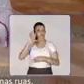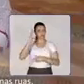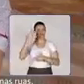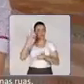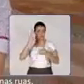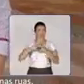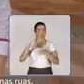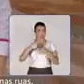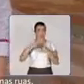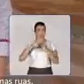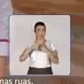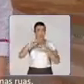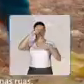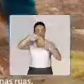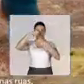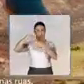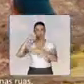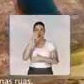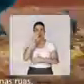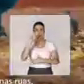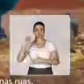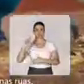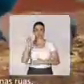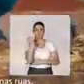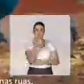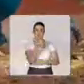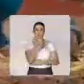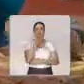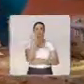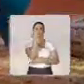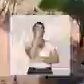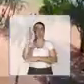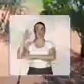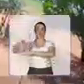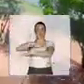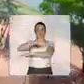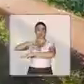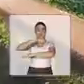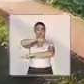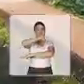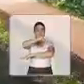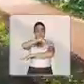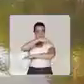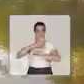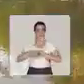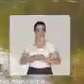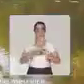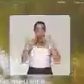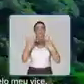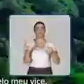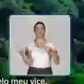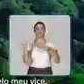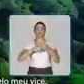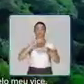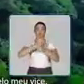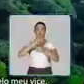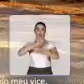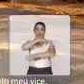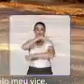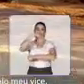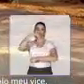Vou atacar este problema de frente, plantando 100 mil árvores nas ruas, parques e bosques de Goiânia. Vamos retomar